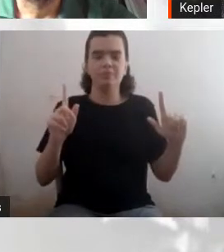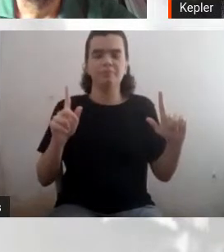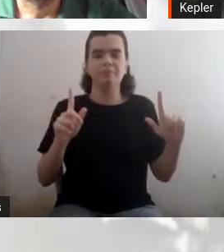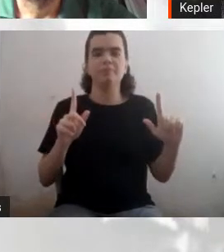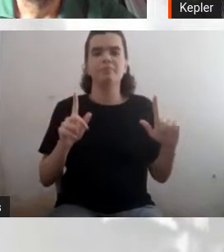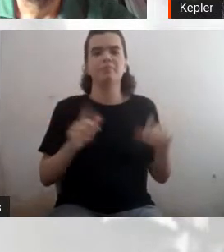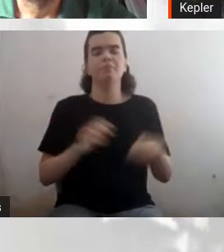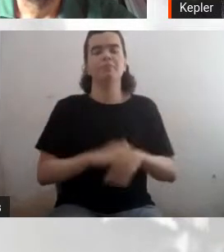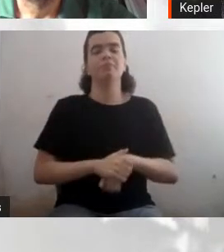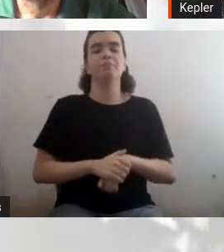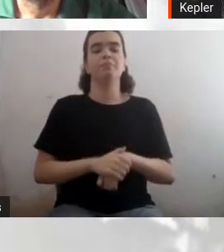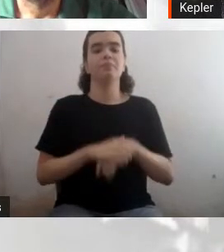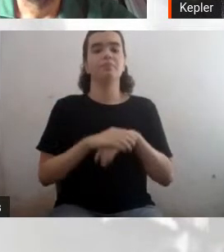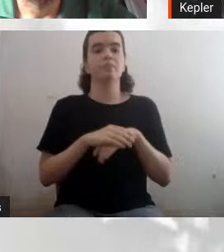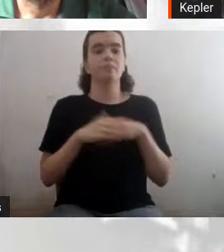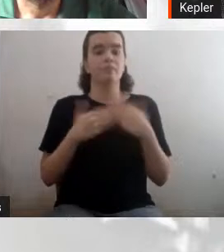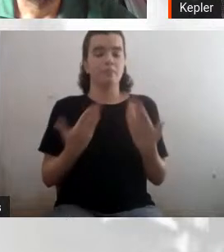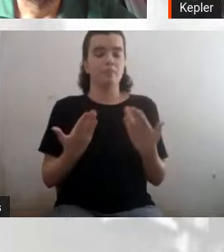Então,